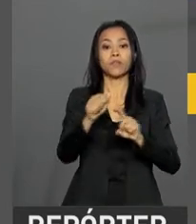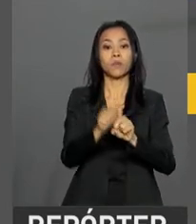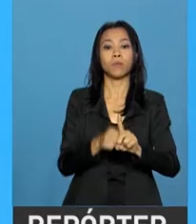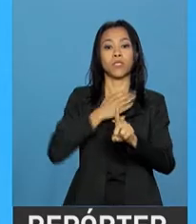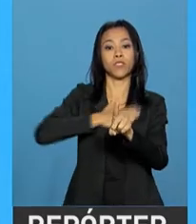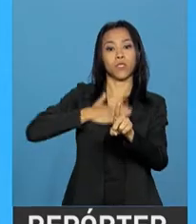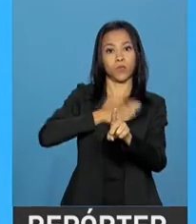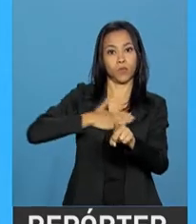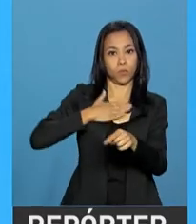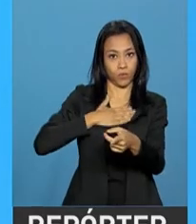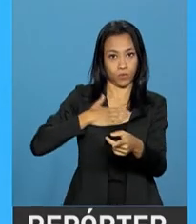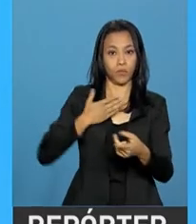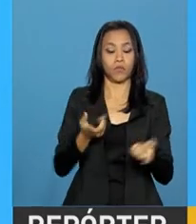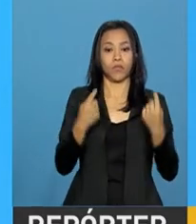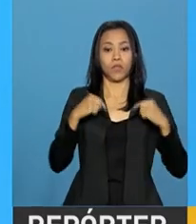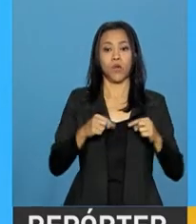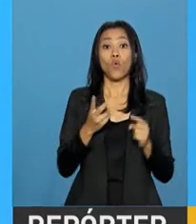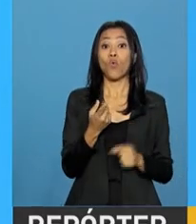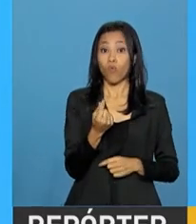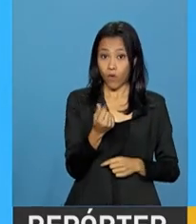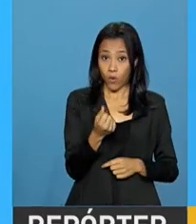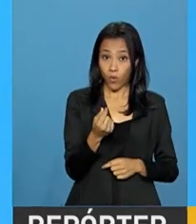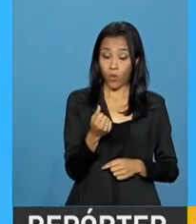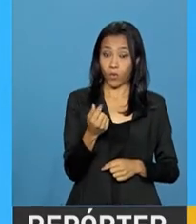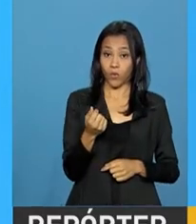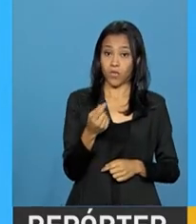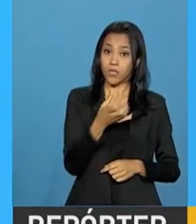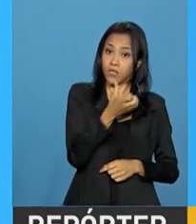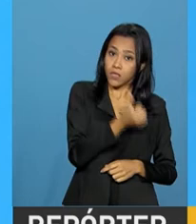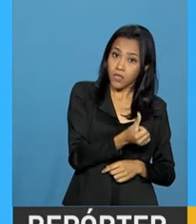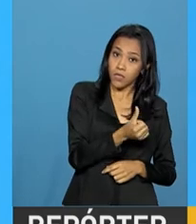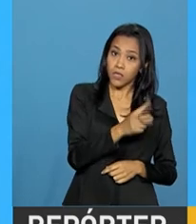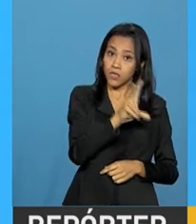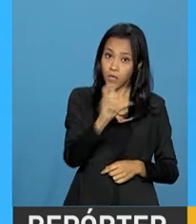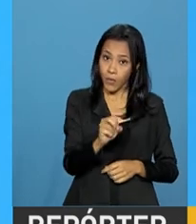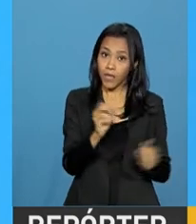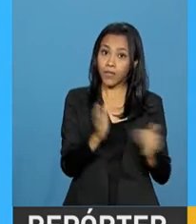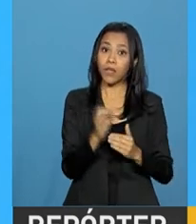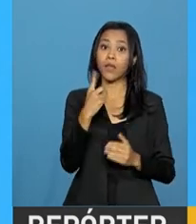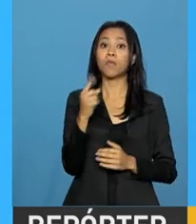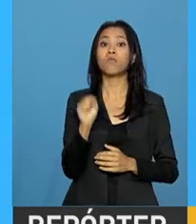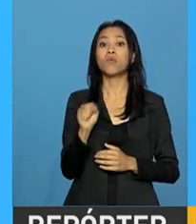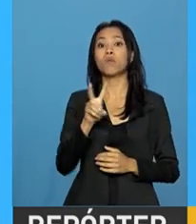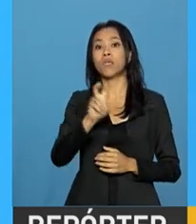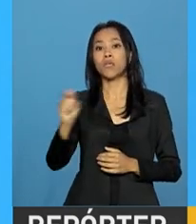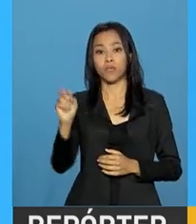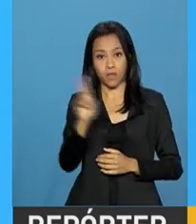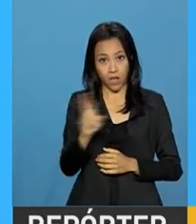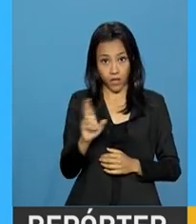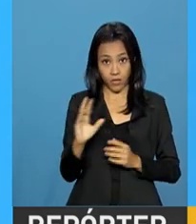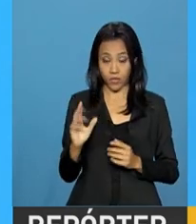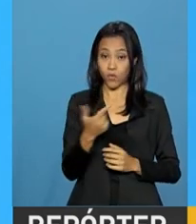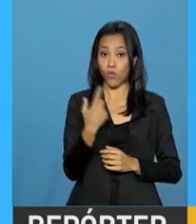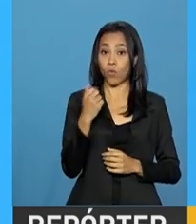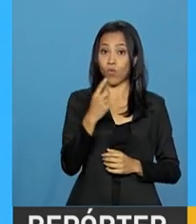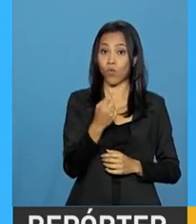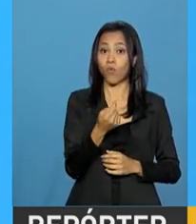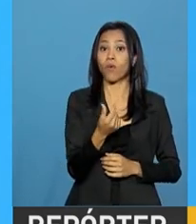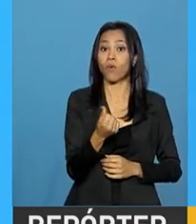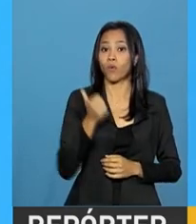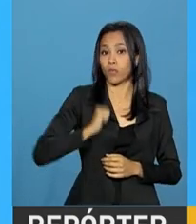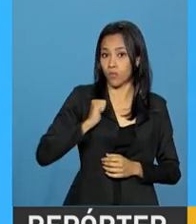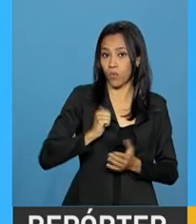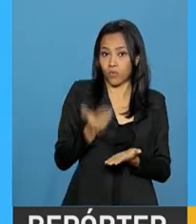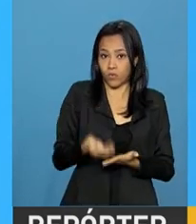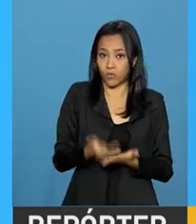agosto os valores das bolsas eles variam entre 600 e r$50 mil e quinhentos reais para os mais diversos envolvidos no processo é importante